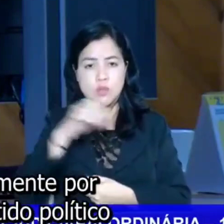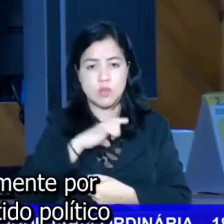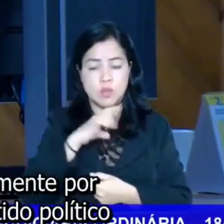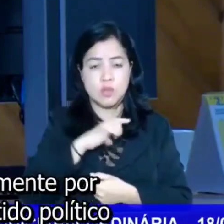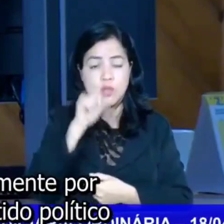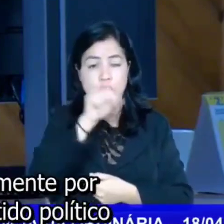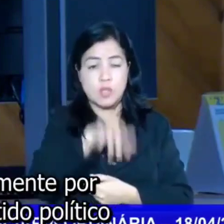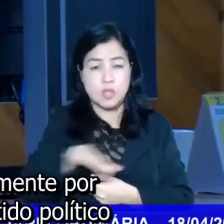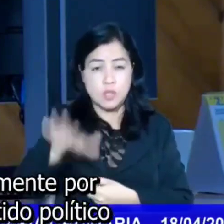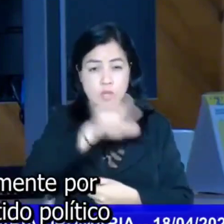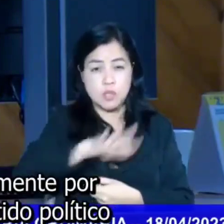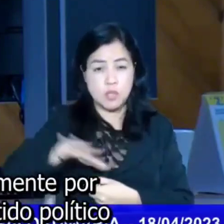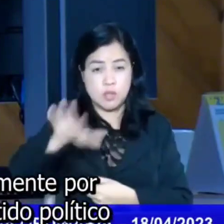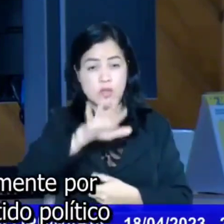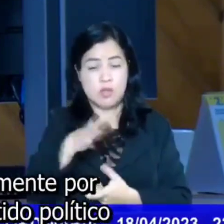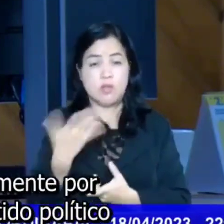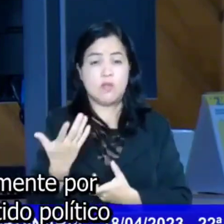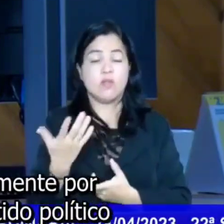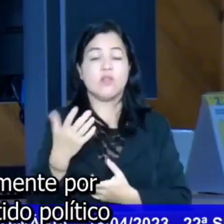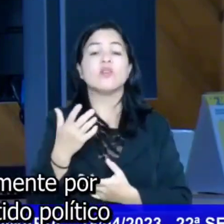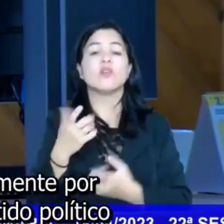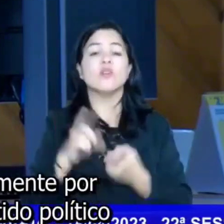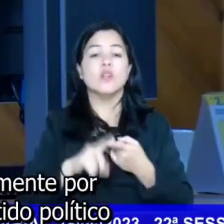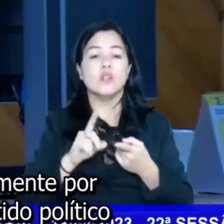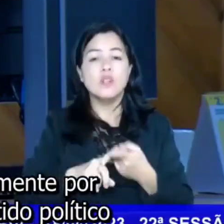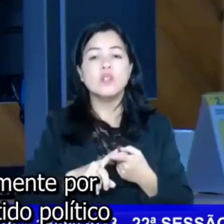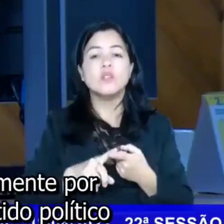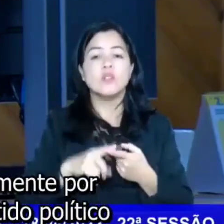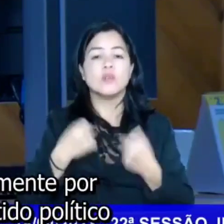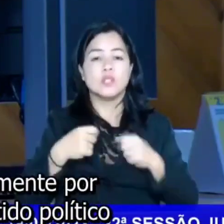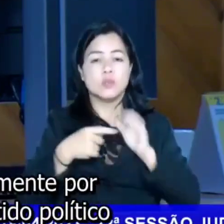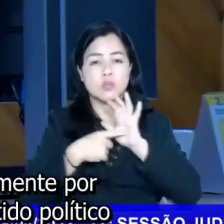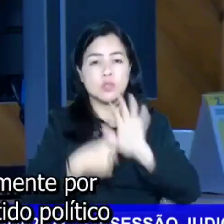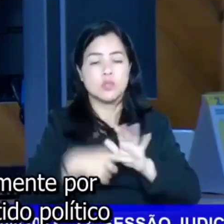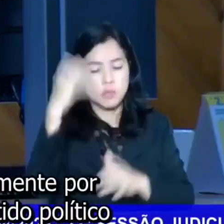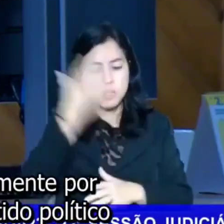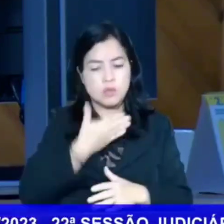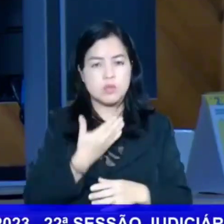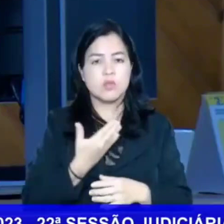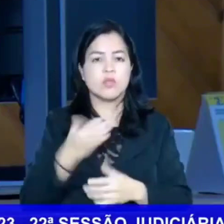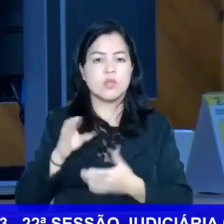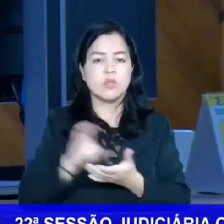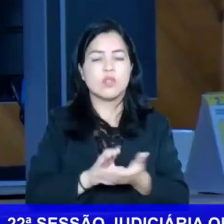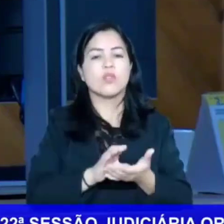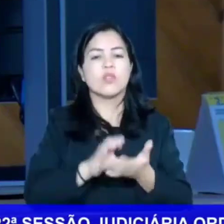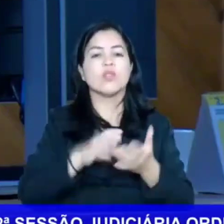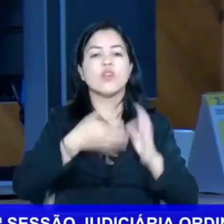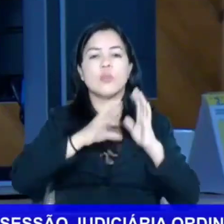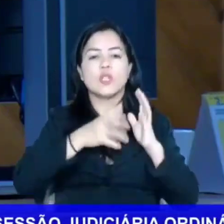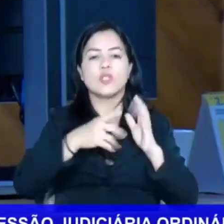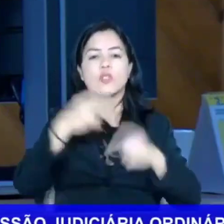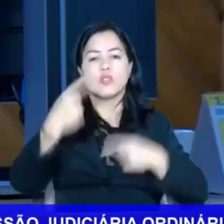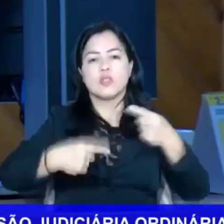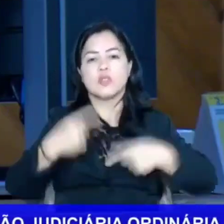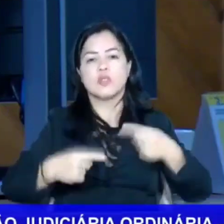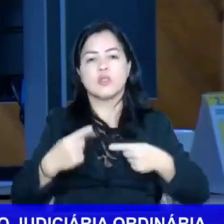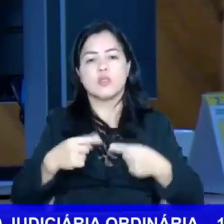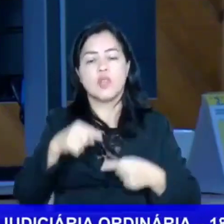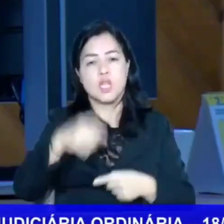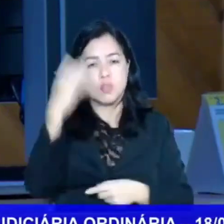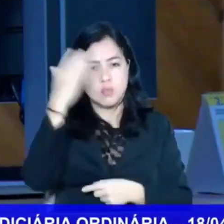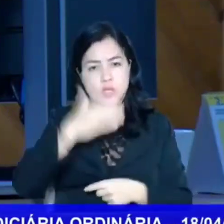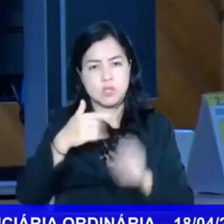âmbito nacional e somente por ocasião da prestação de contas nacional do partido político. Então, pelo